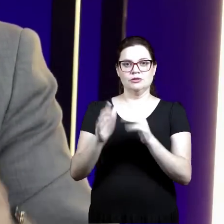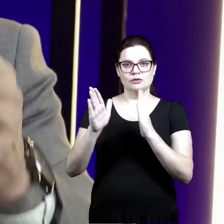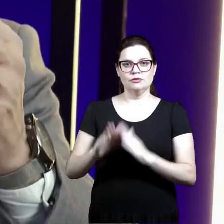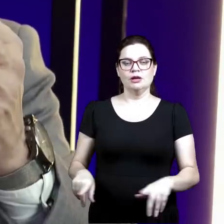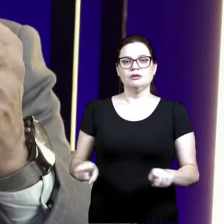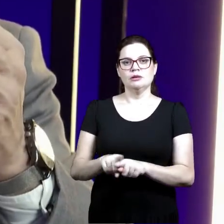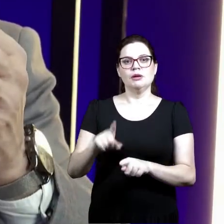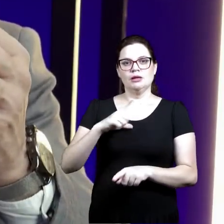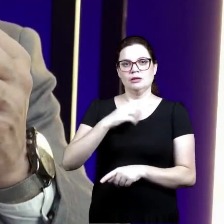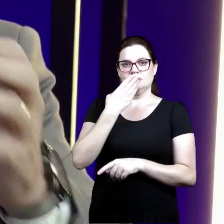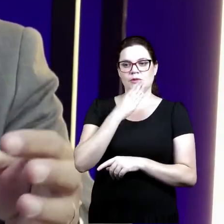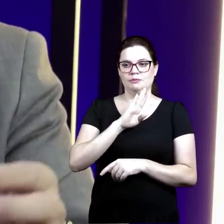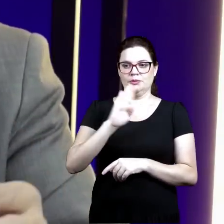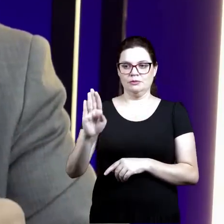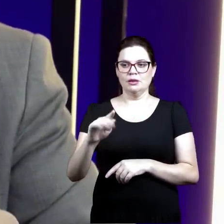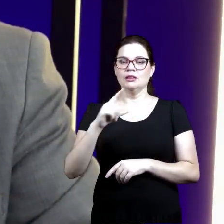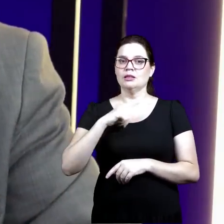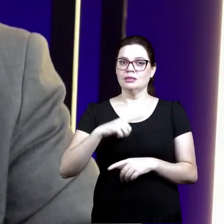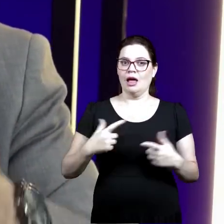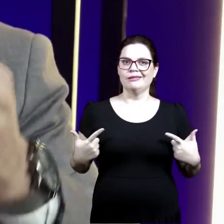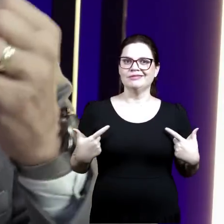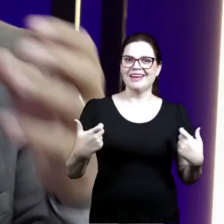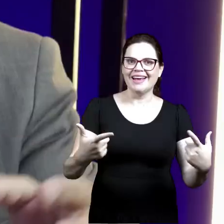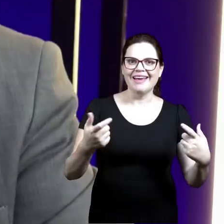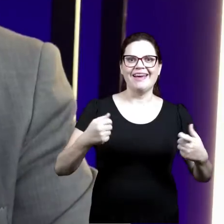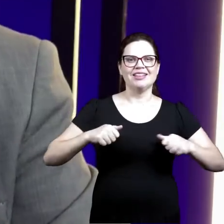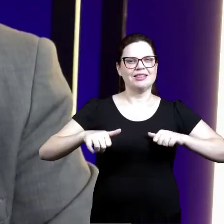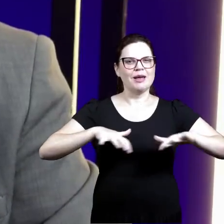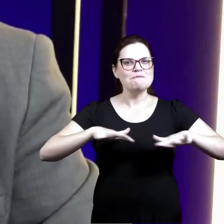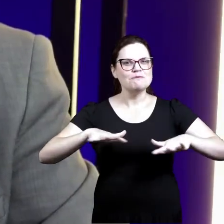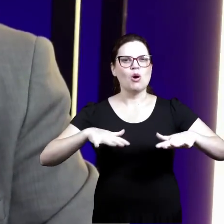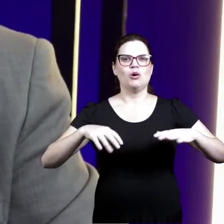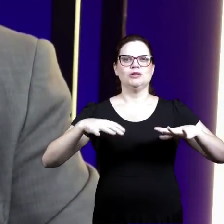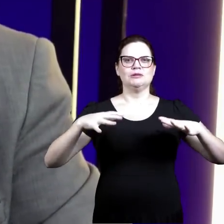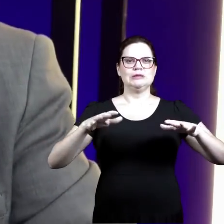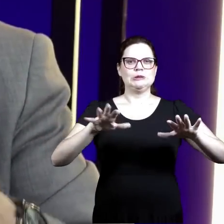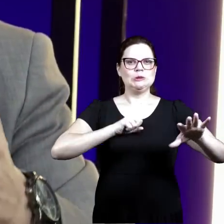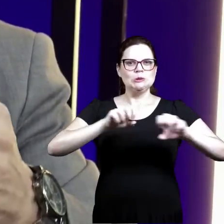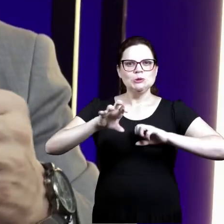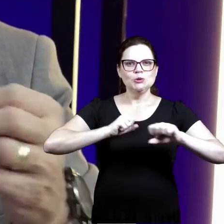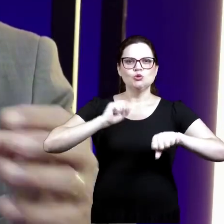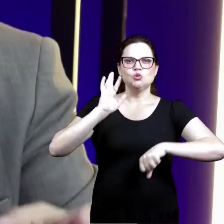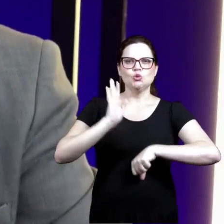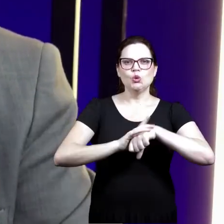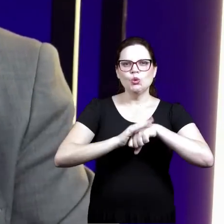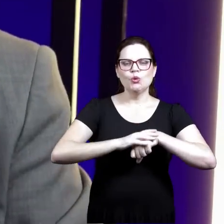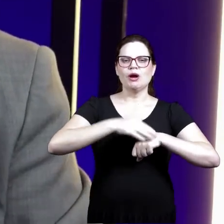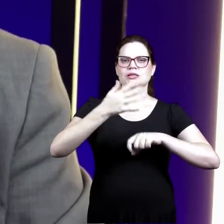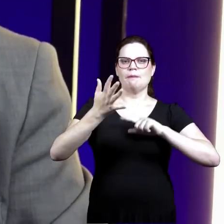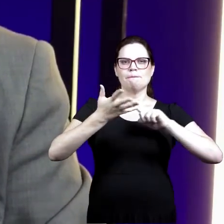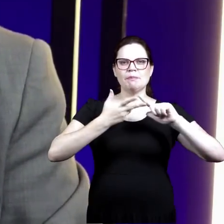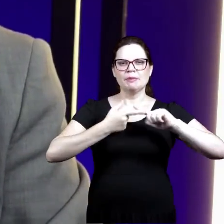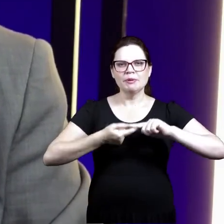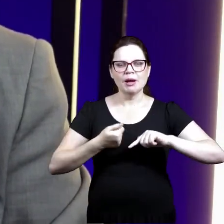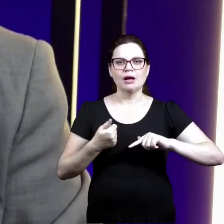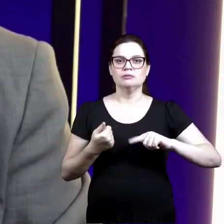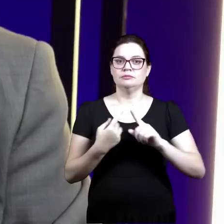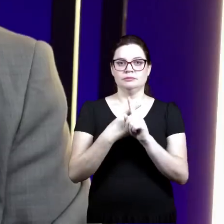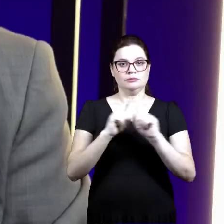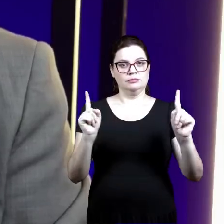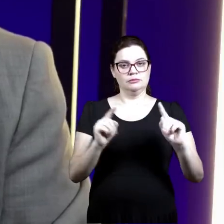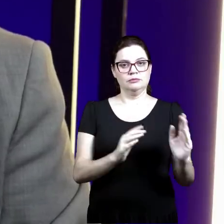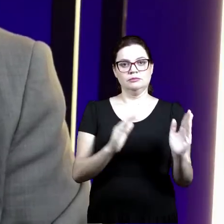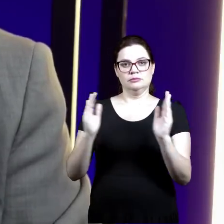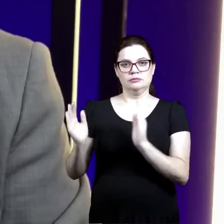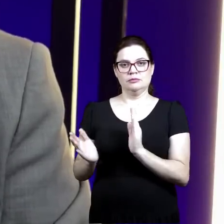também. Os guerras, rumores de guerra, os terremotos, as pestes, as doenças que se multiplicam. Mas